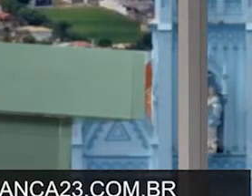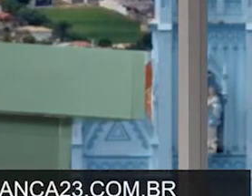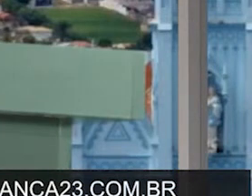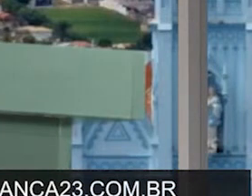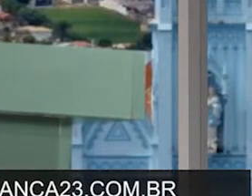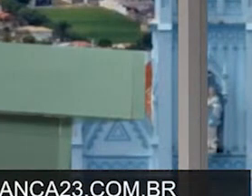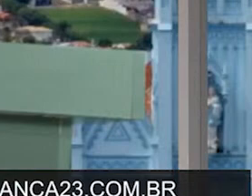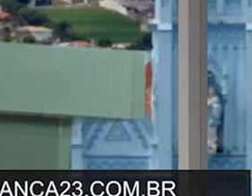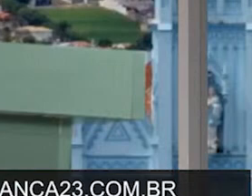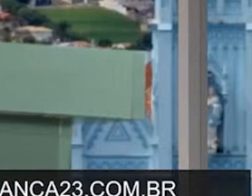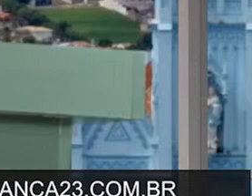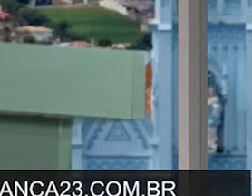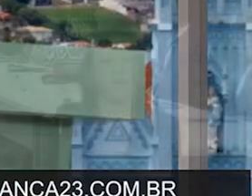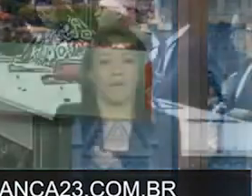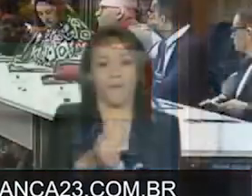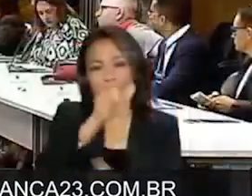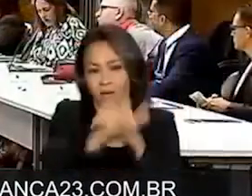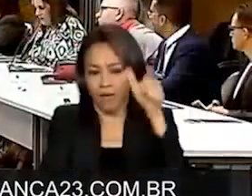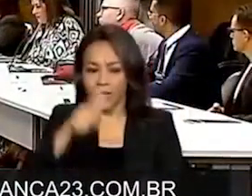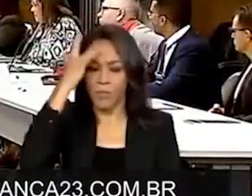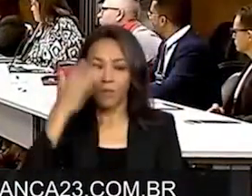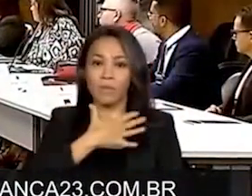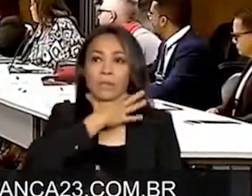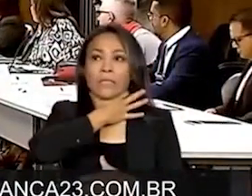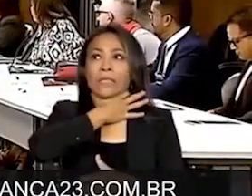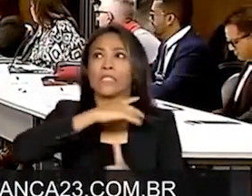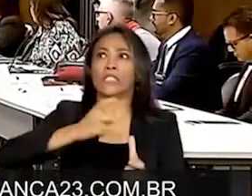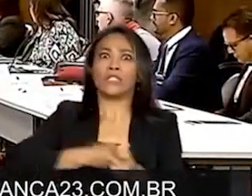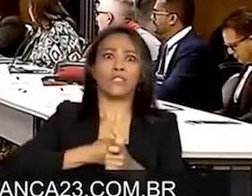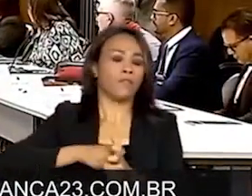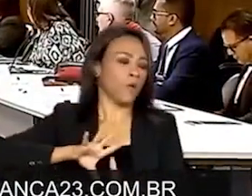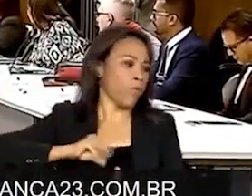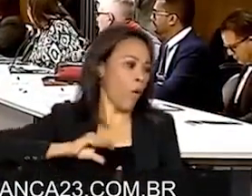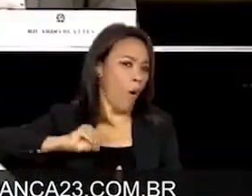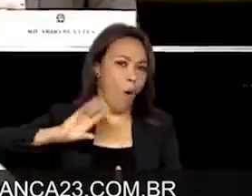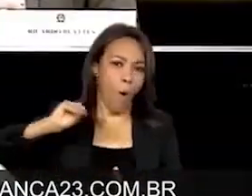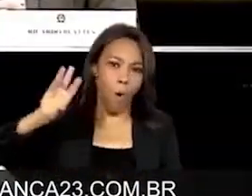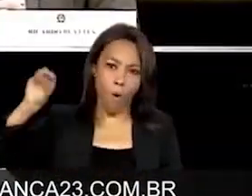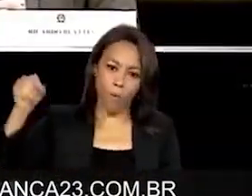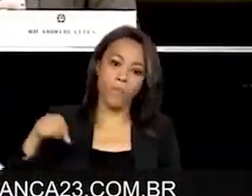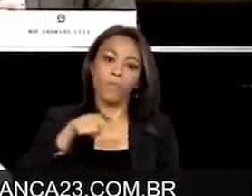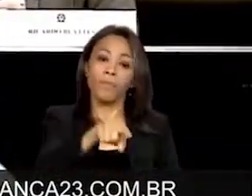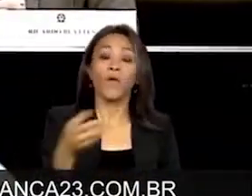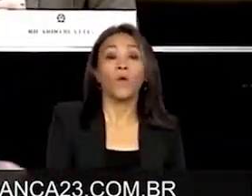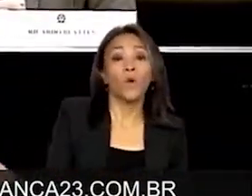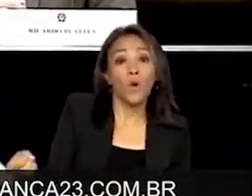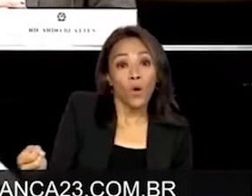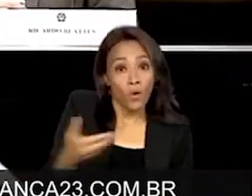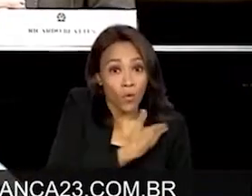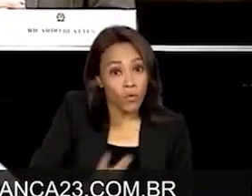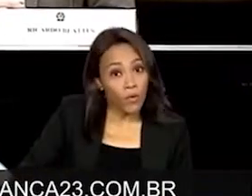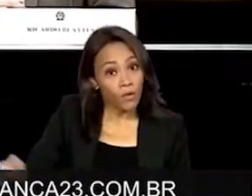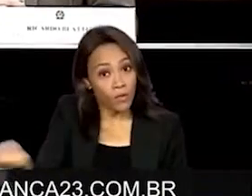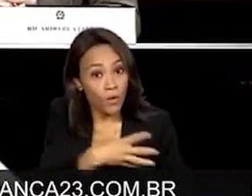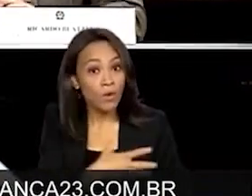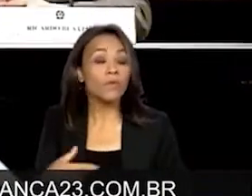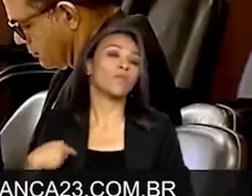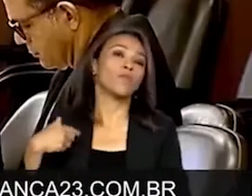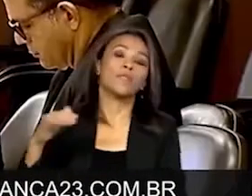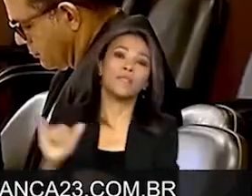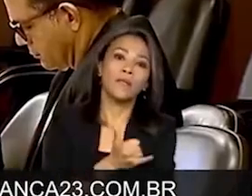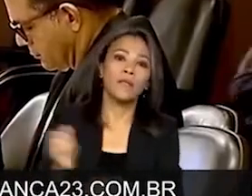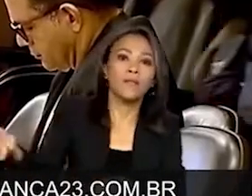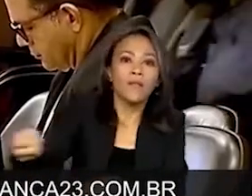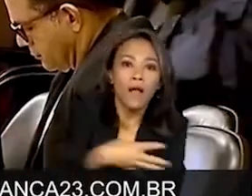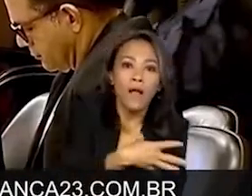entender a reportagem. Governo novo, diretrizes novas e a Secretaria Nacional de Defesa do Consumidor